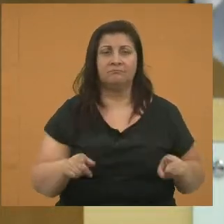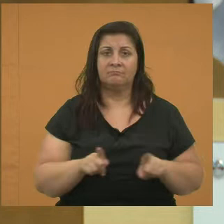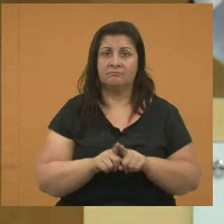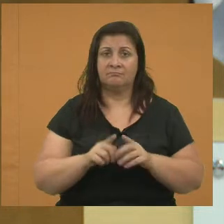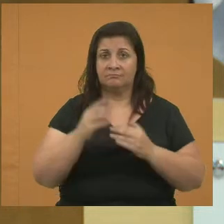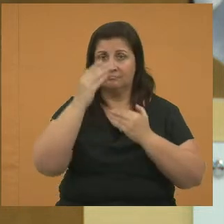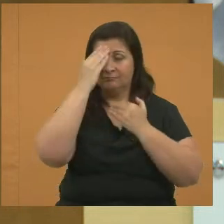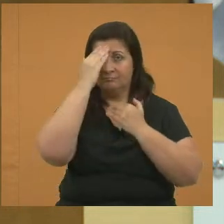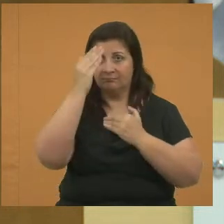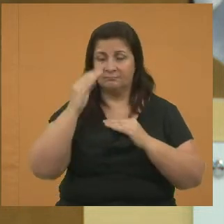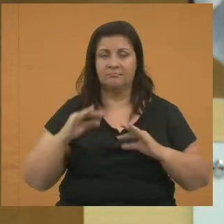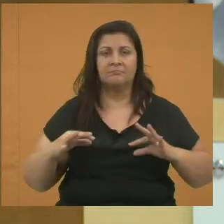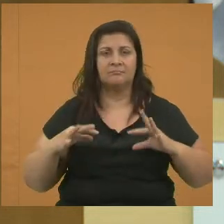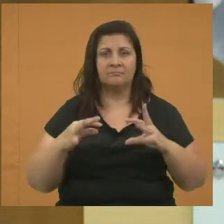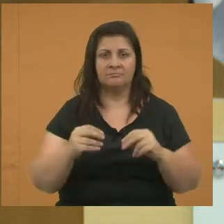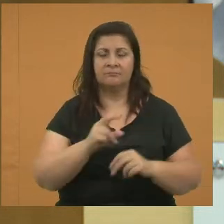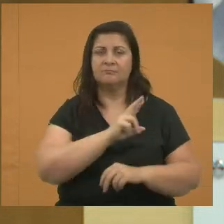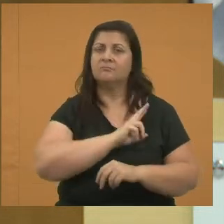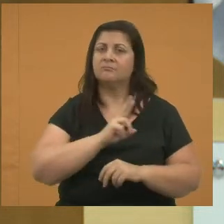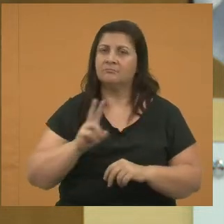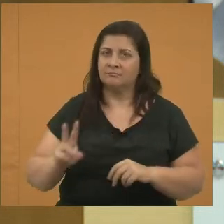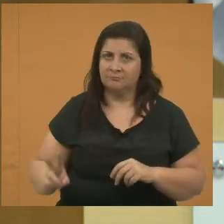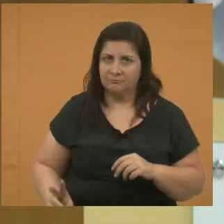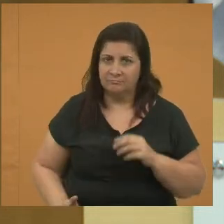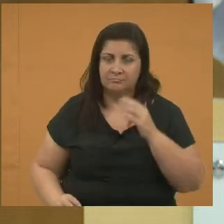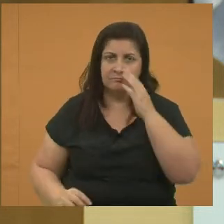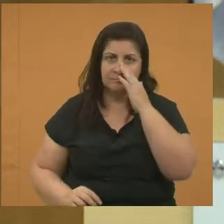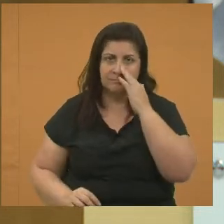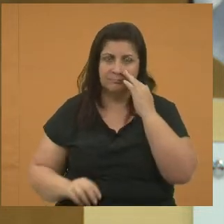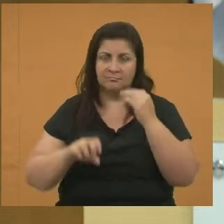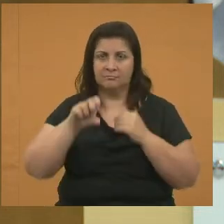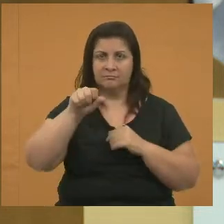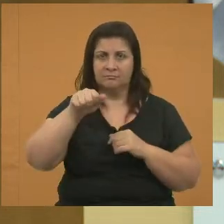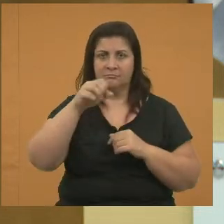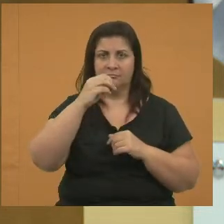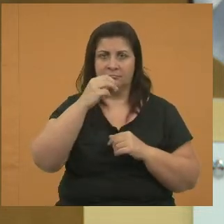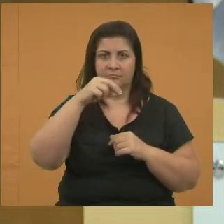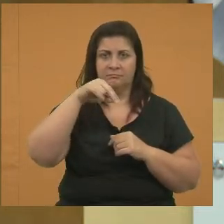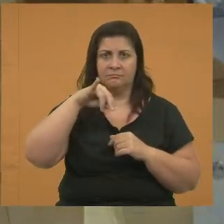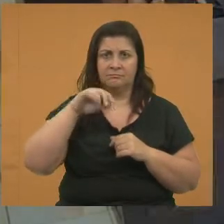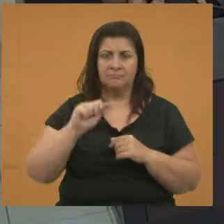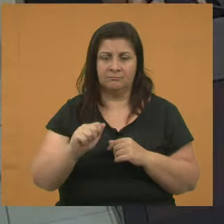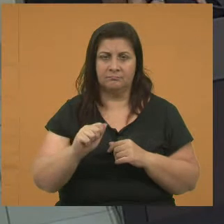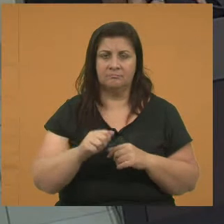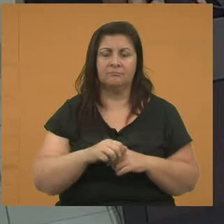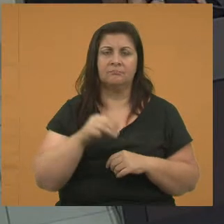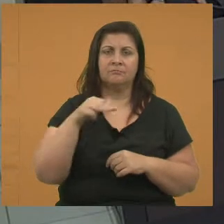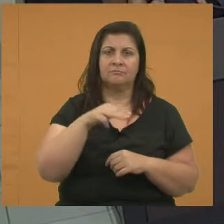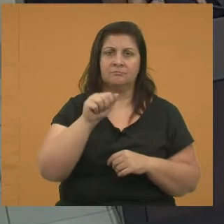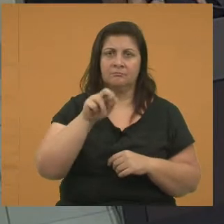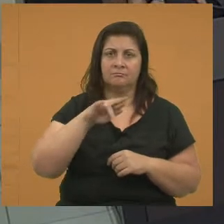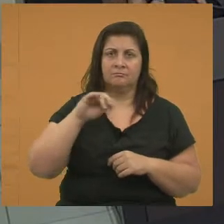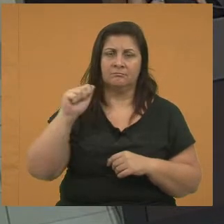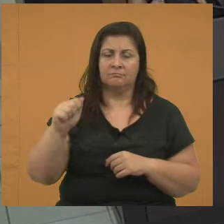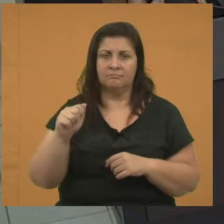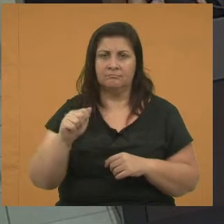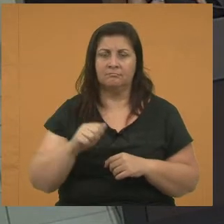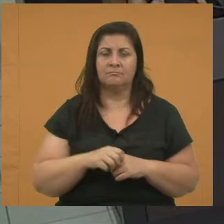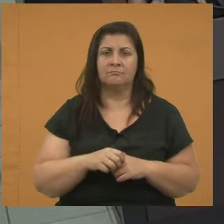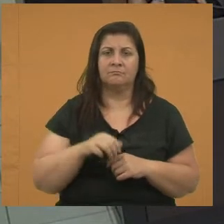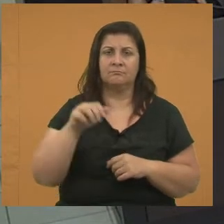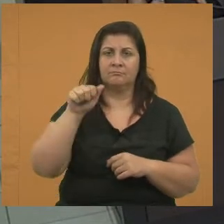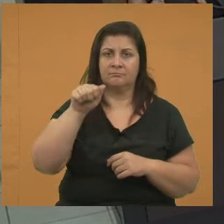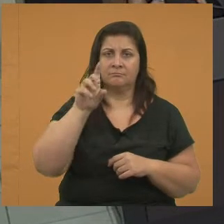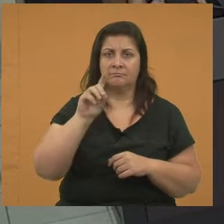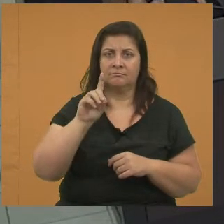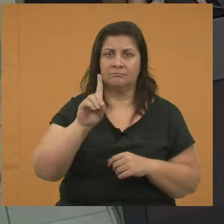agradecer a todos os vereadores e vereadoras, a vereadora Sonada Patas, a vereadora doutora Márcia, o vereador Aderbal Sodré,